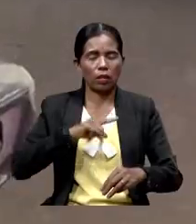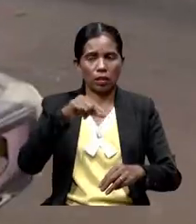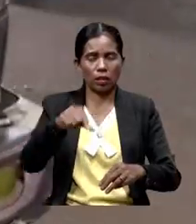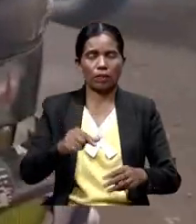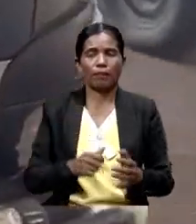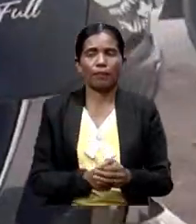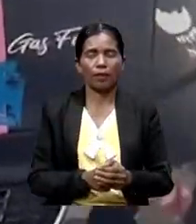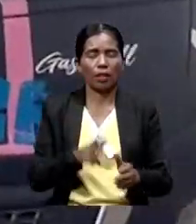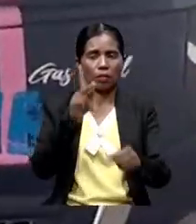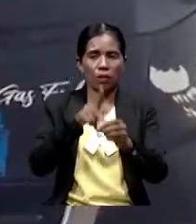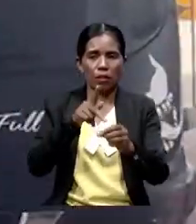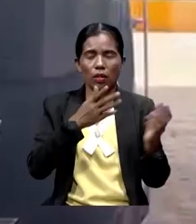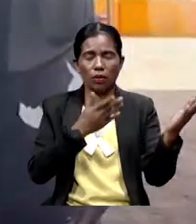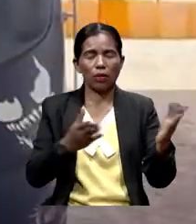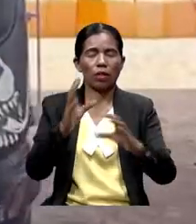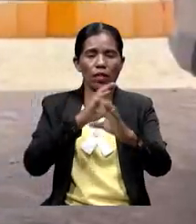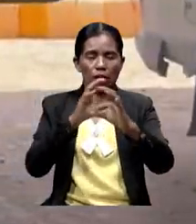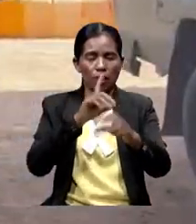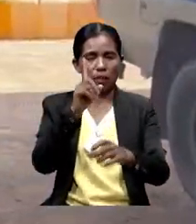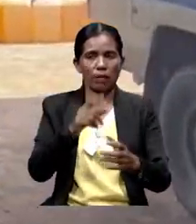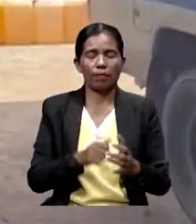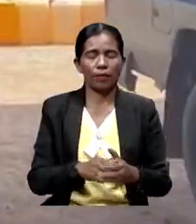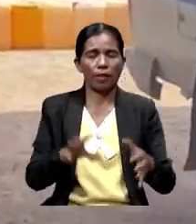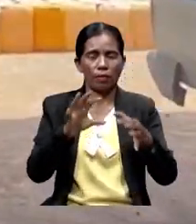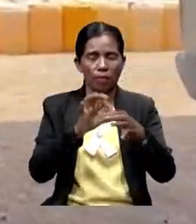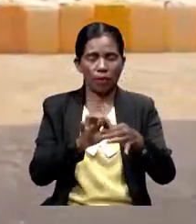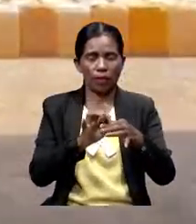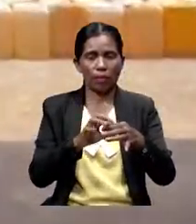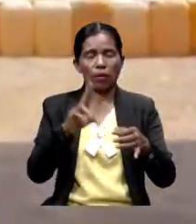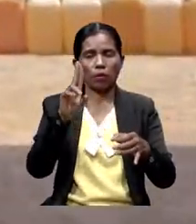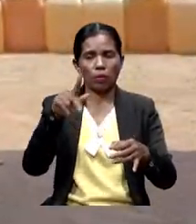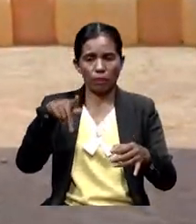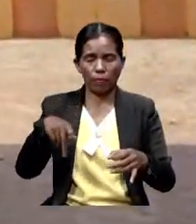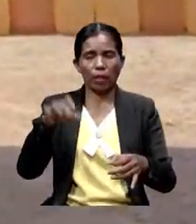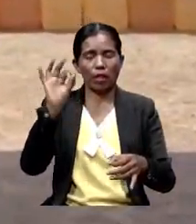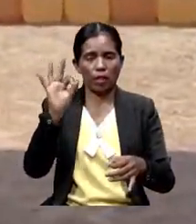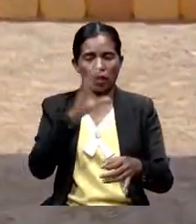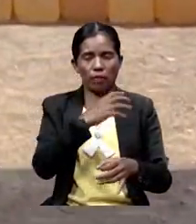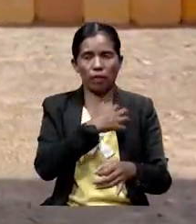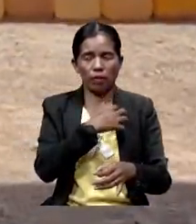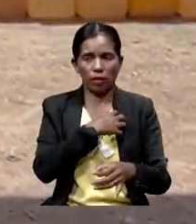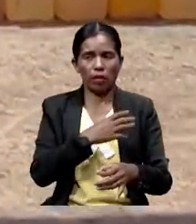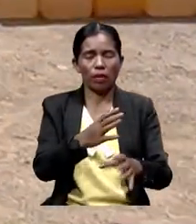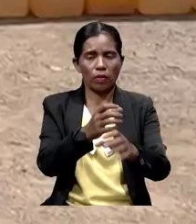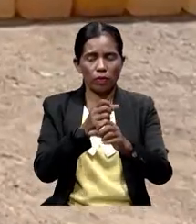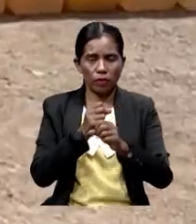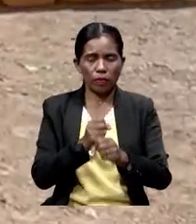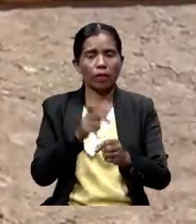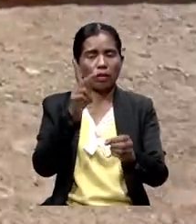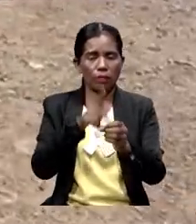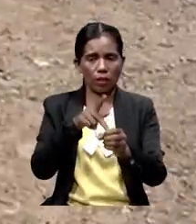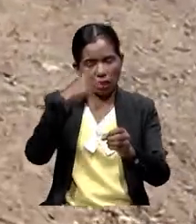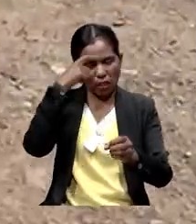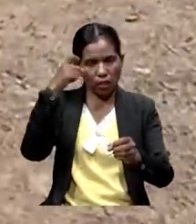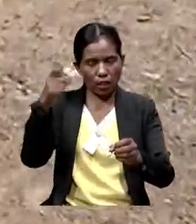ne, tula e a careta caminhoneta Membro Unidade Polícia Marítima, Companhia Bravo, posto atabai, prende minerai ne, tamba